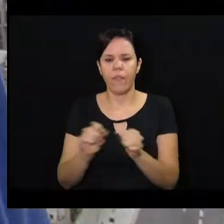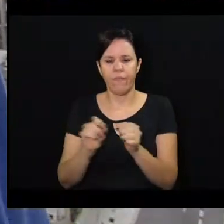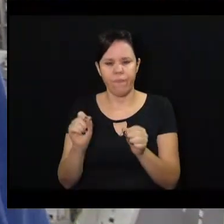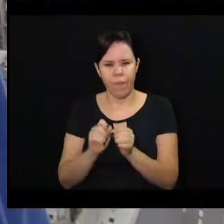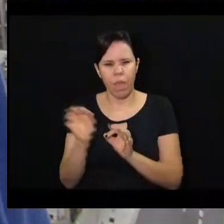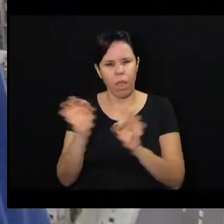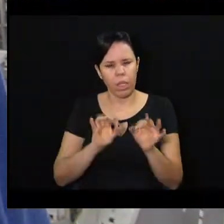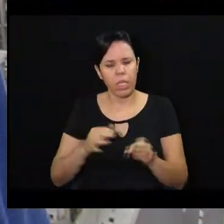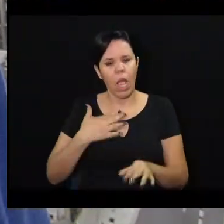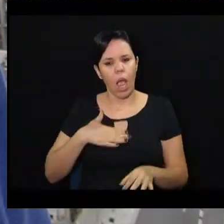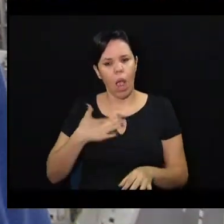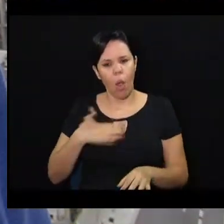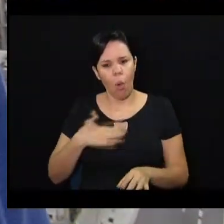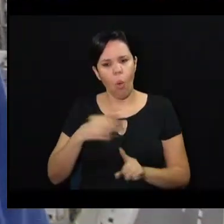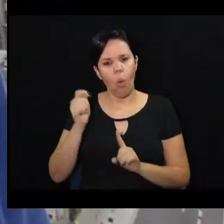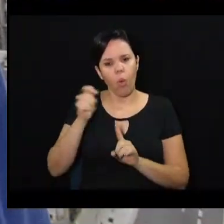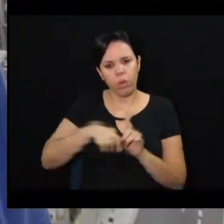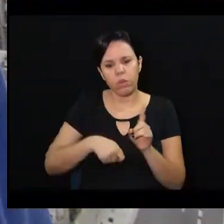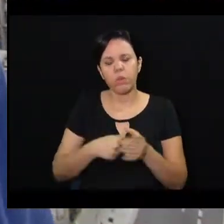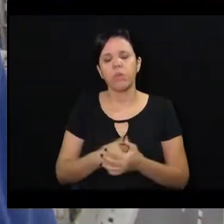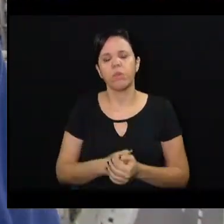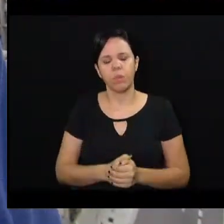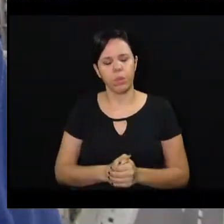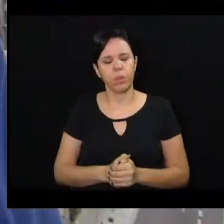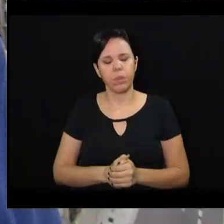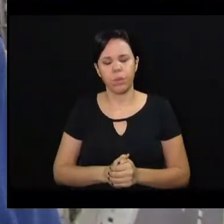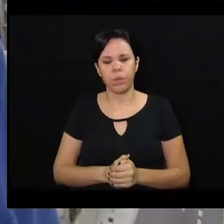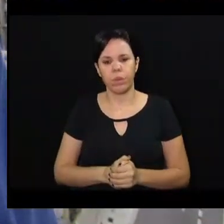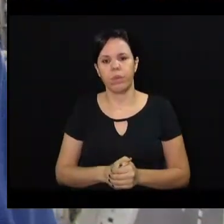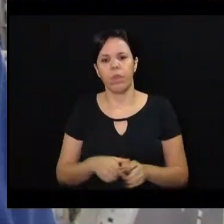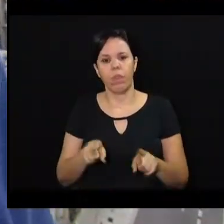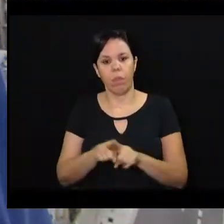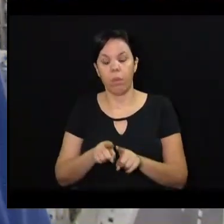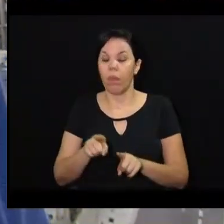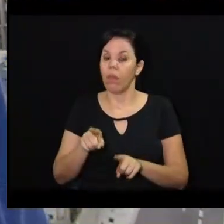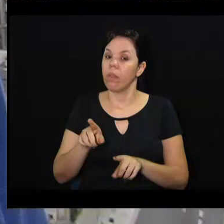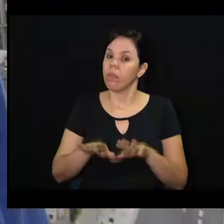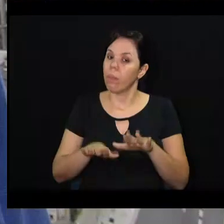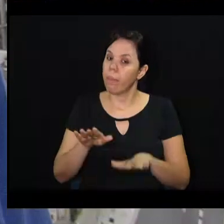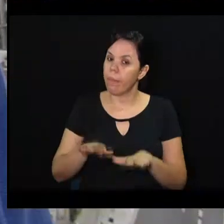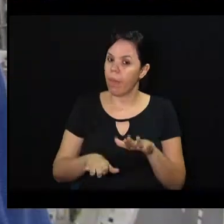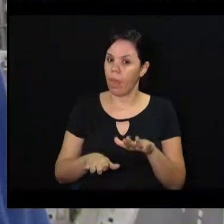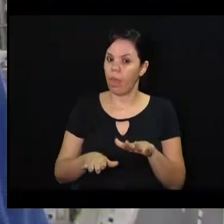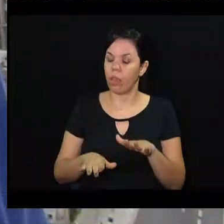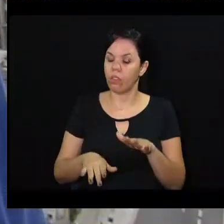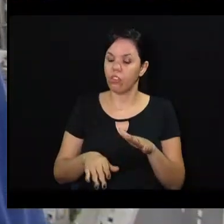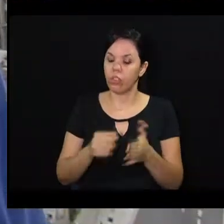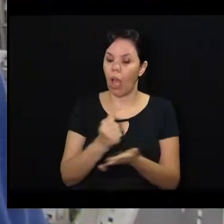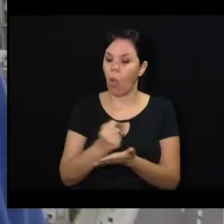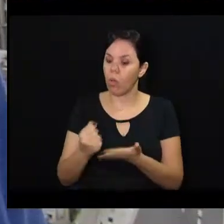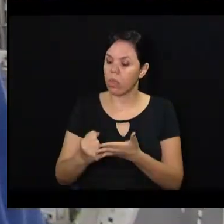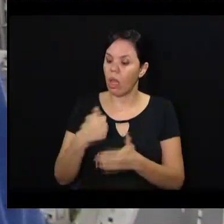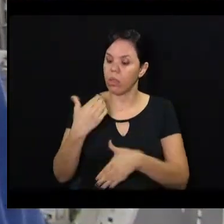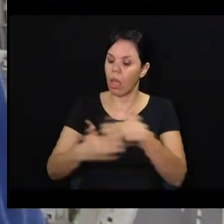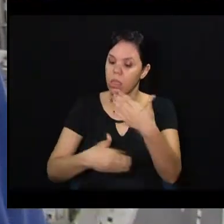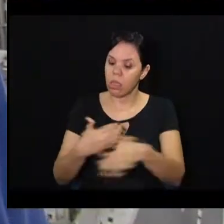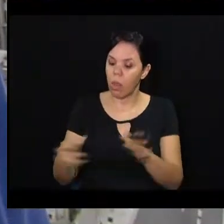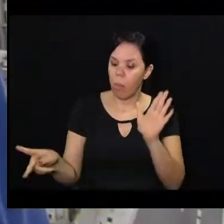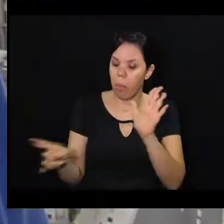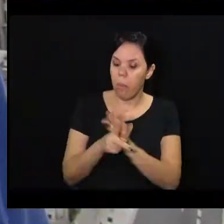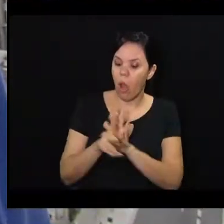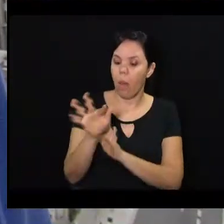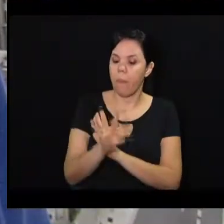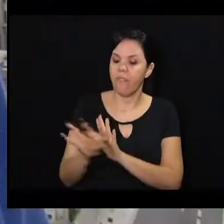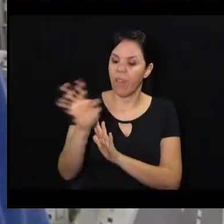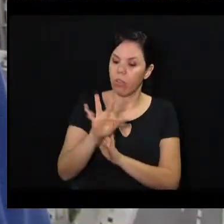agosto na Comissão Nacional de Residência Médica e depende de um processo seletivo que é feito pelas próprias universidades, não